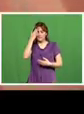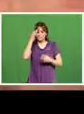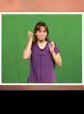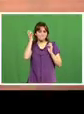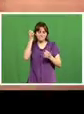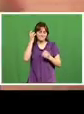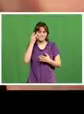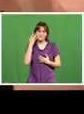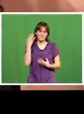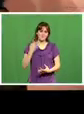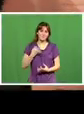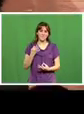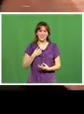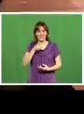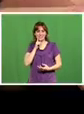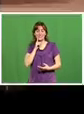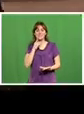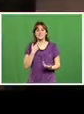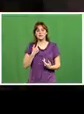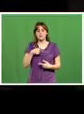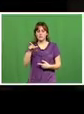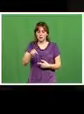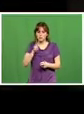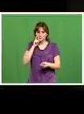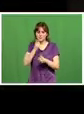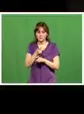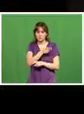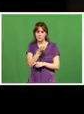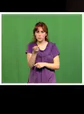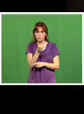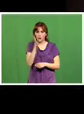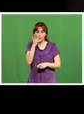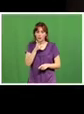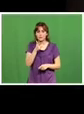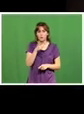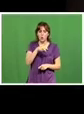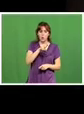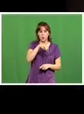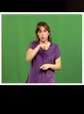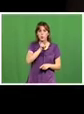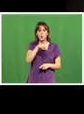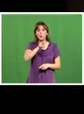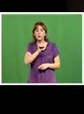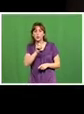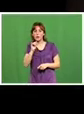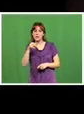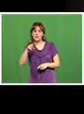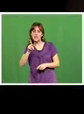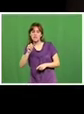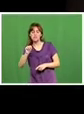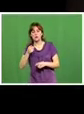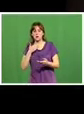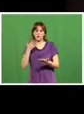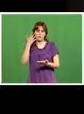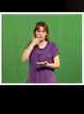Eu acho que é muito divertida e é um trabalho muito exigente para os atores, são dois, e o Nuno e a Inês fartam-se soar aqui todos os dias